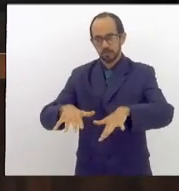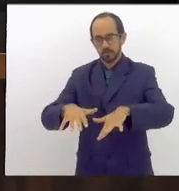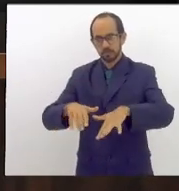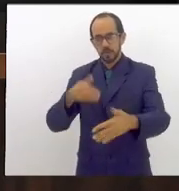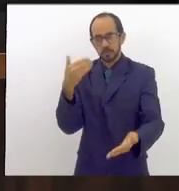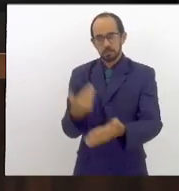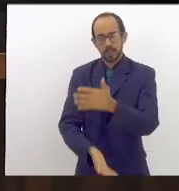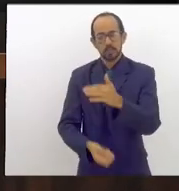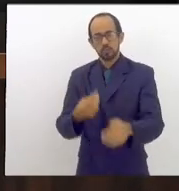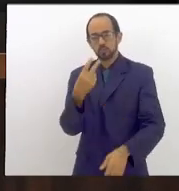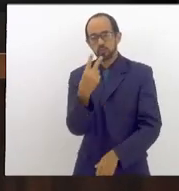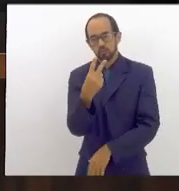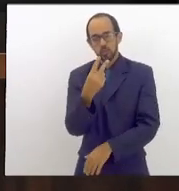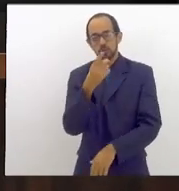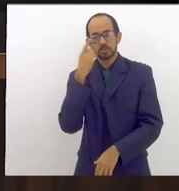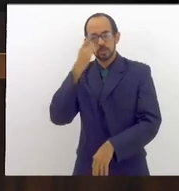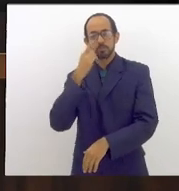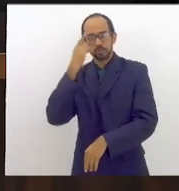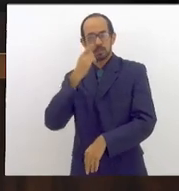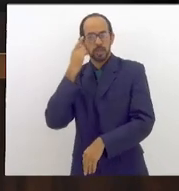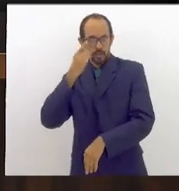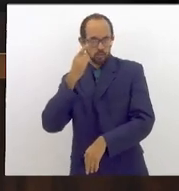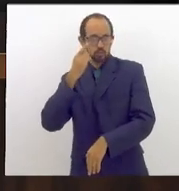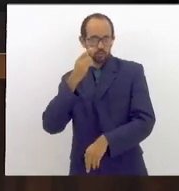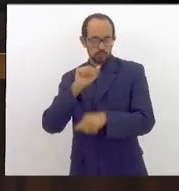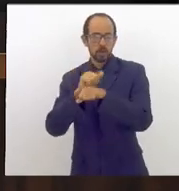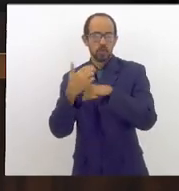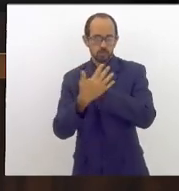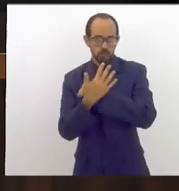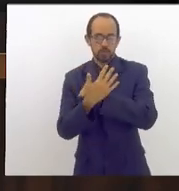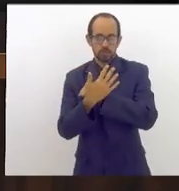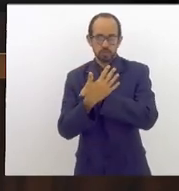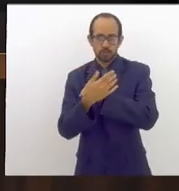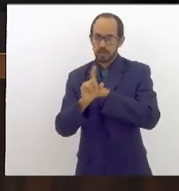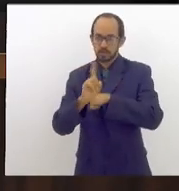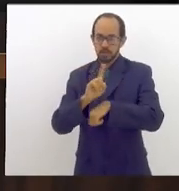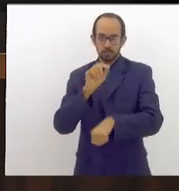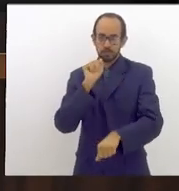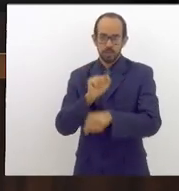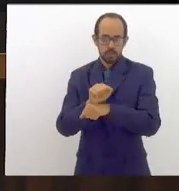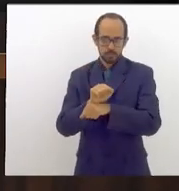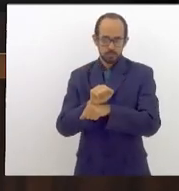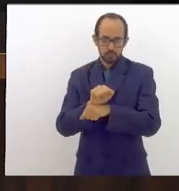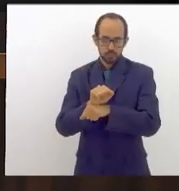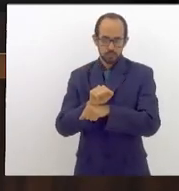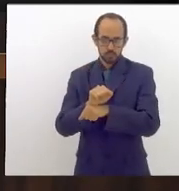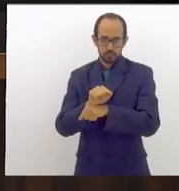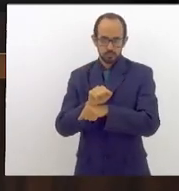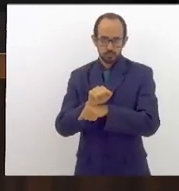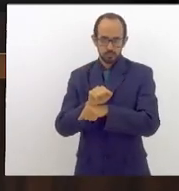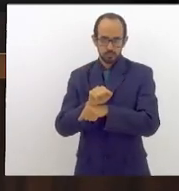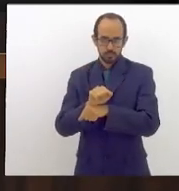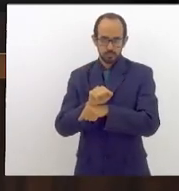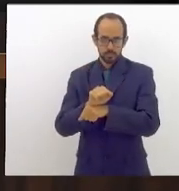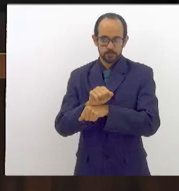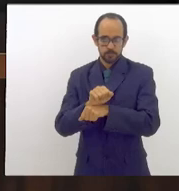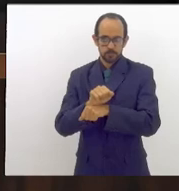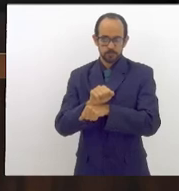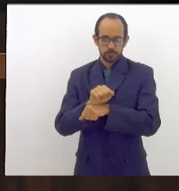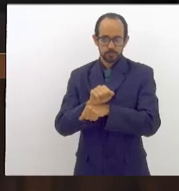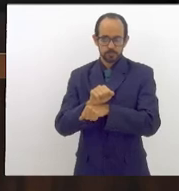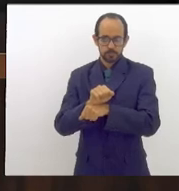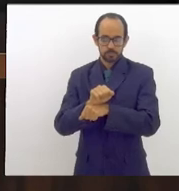colegas parlamentares para covid-19 mas não paramos um dia sequer